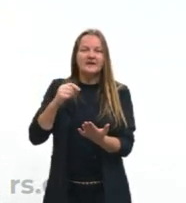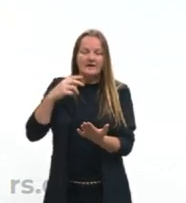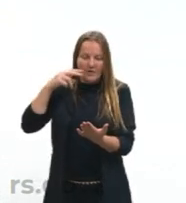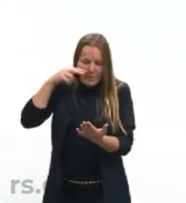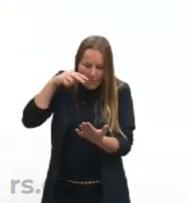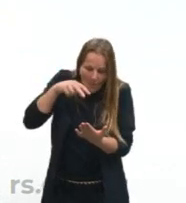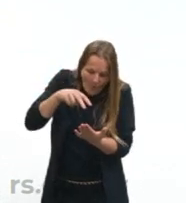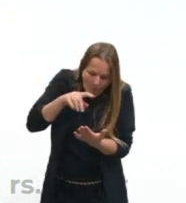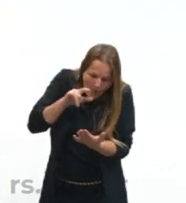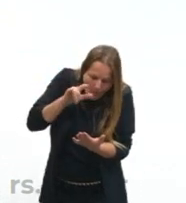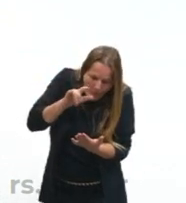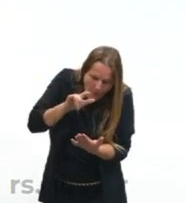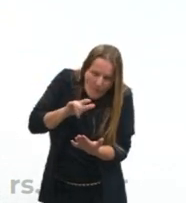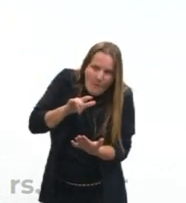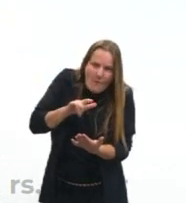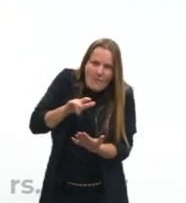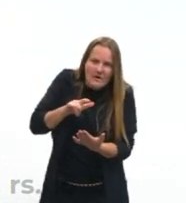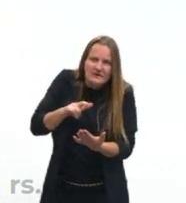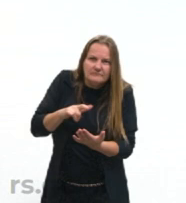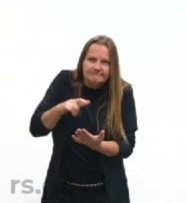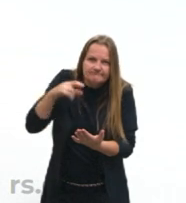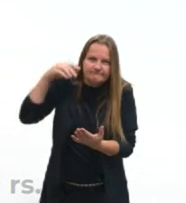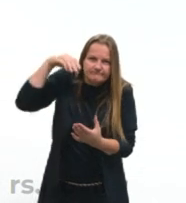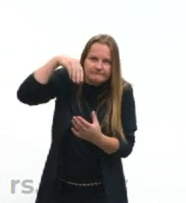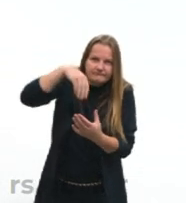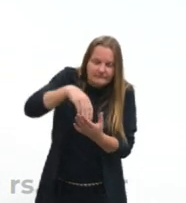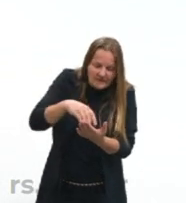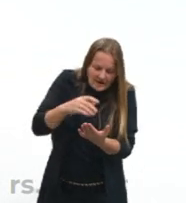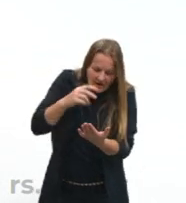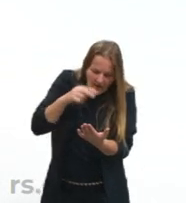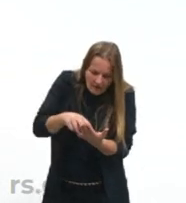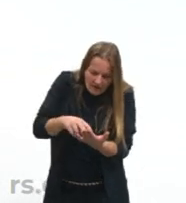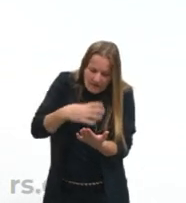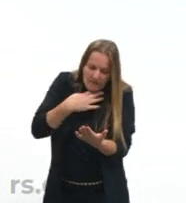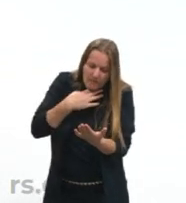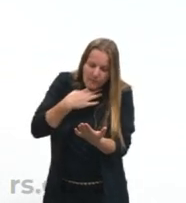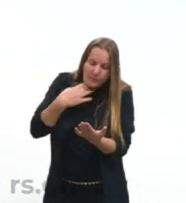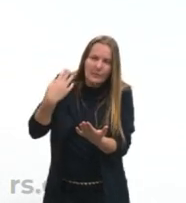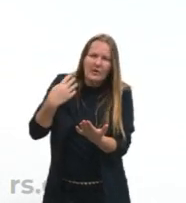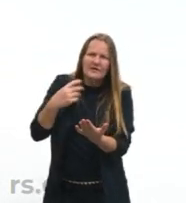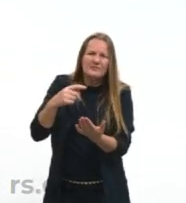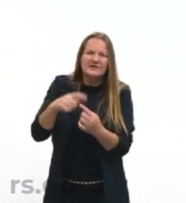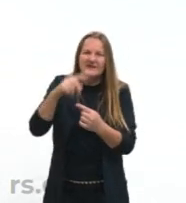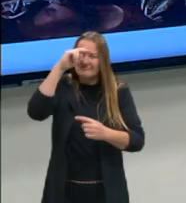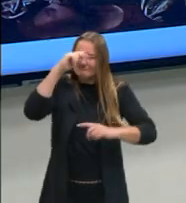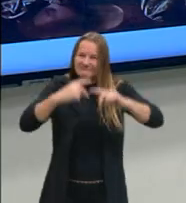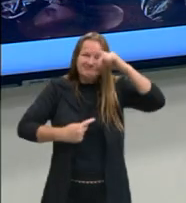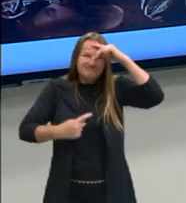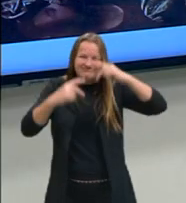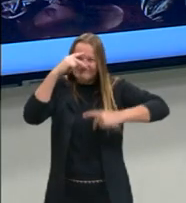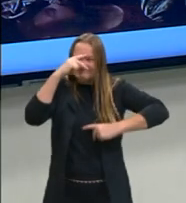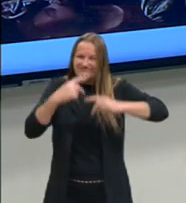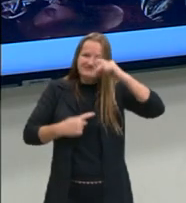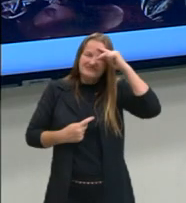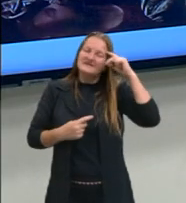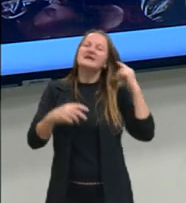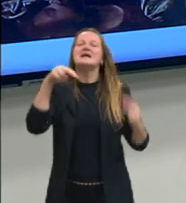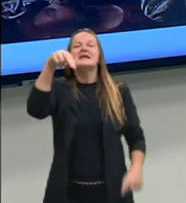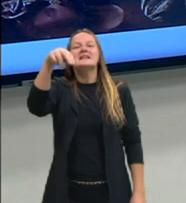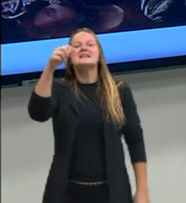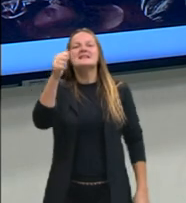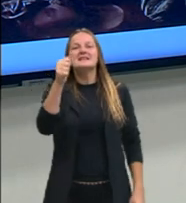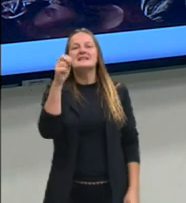morrendo né ele acaba ele acaba morrendo se olhando se admirando né que é o mito uma explicação do